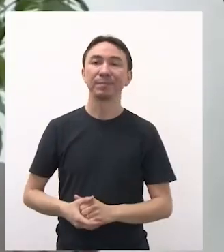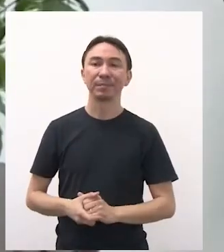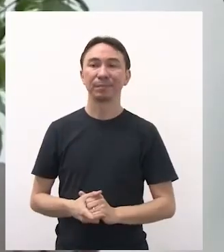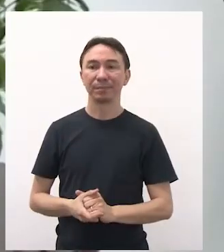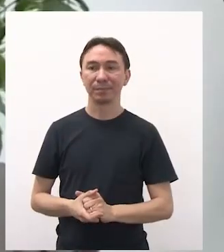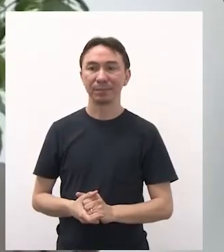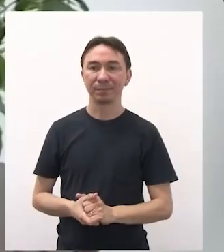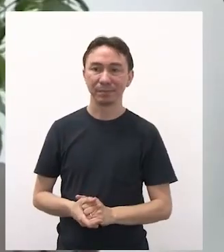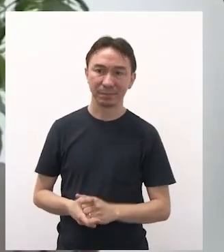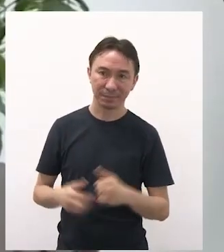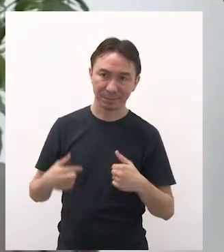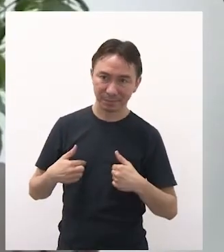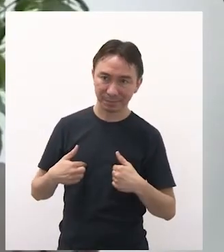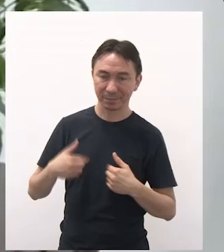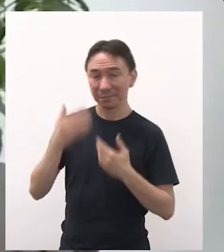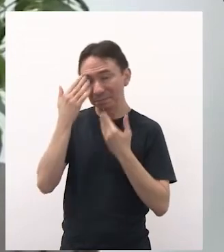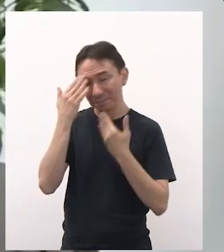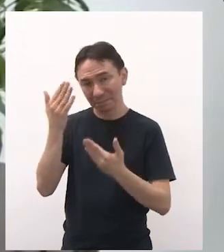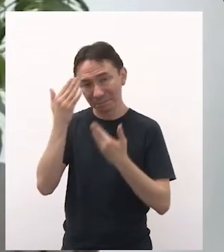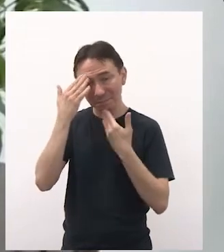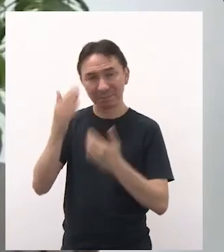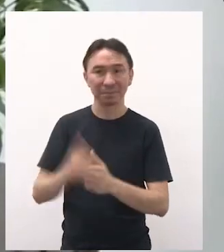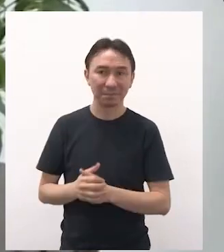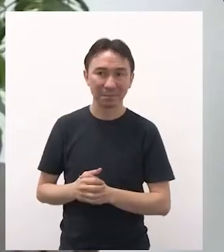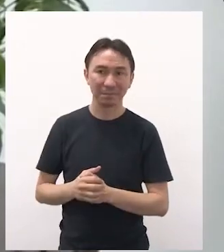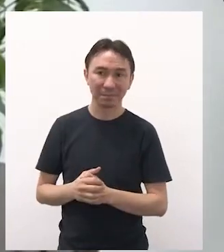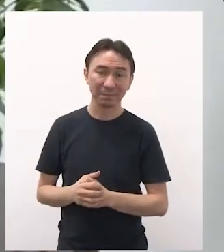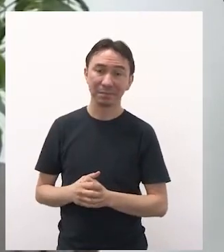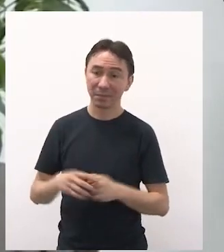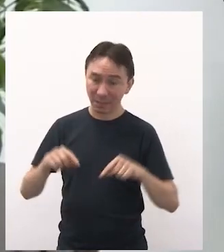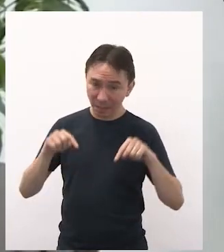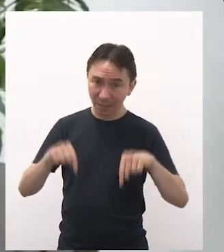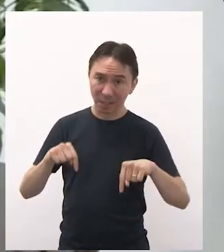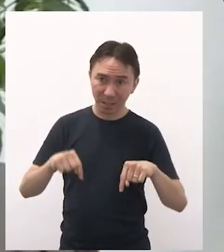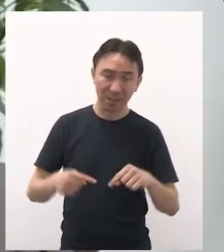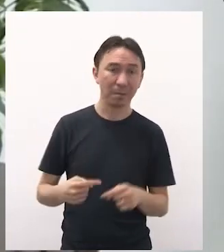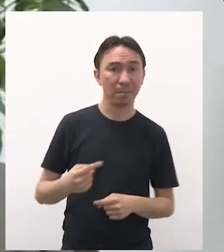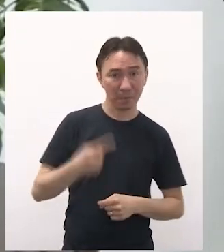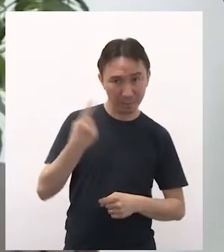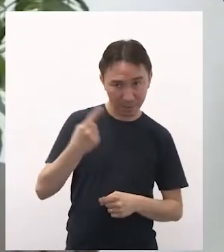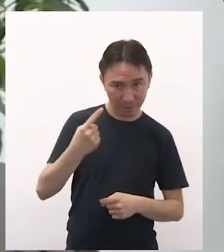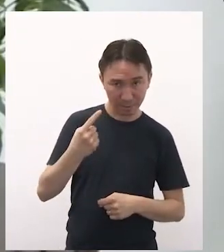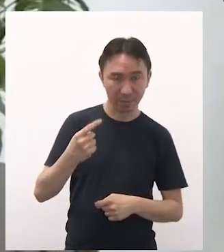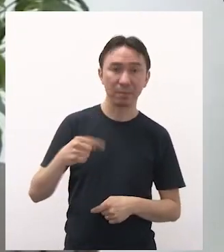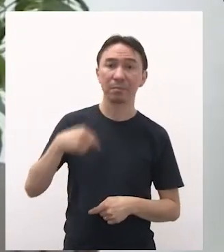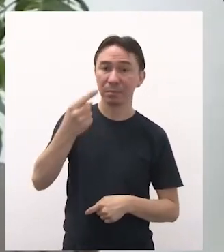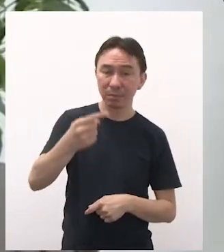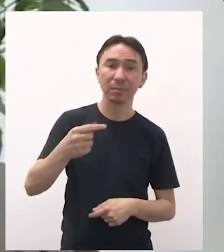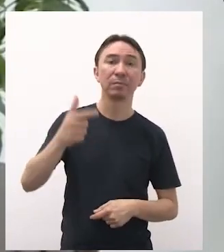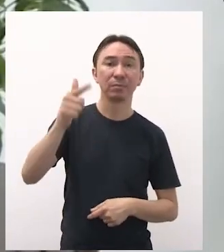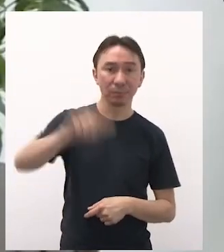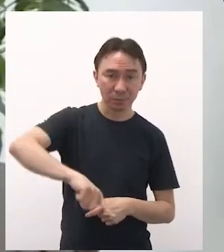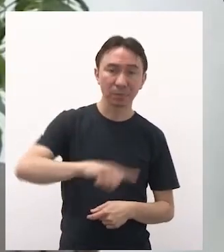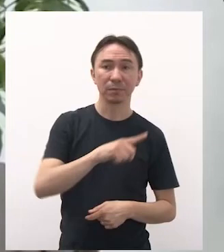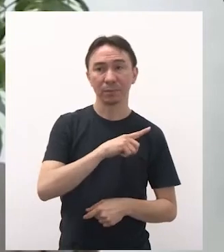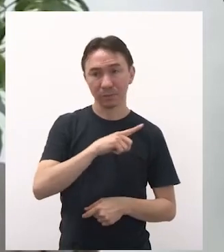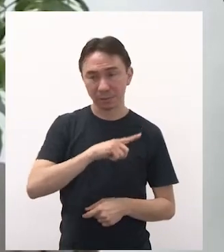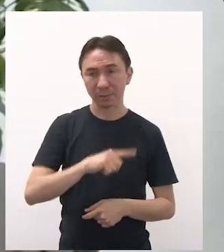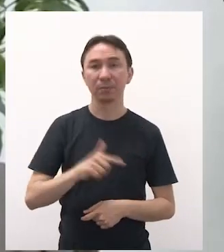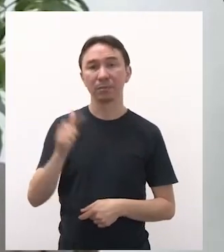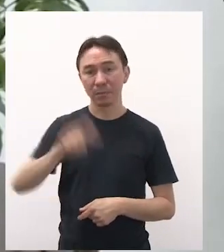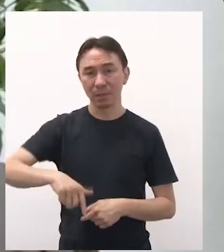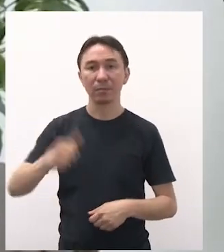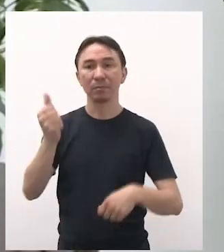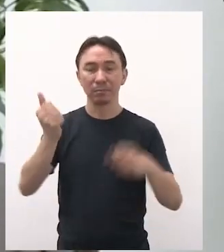que agradeço a oportunidade. Esse foi o primeiro momento, nós vamos retomar para falarmos mais a respeito da